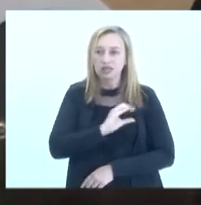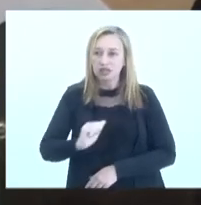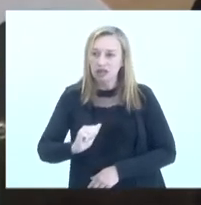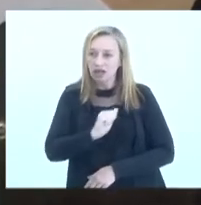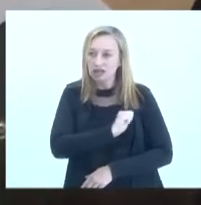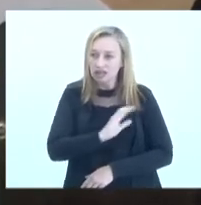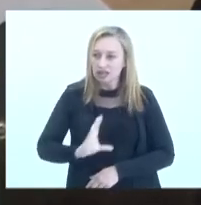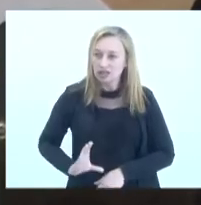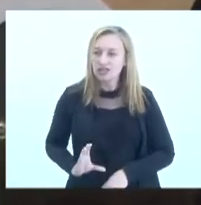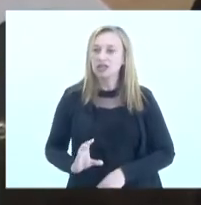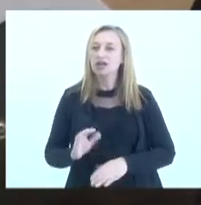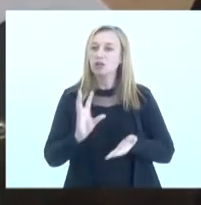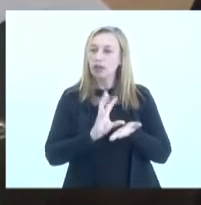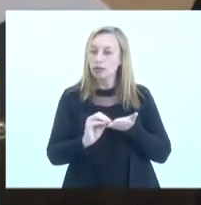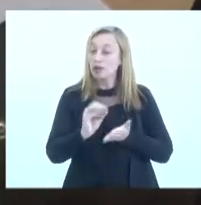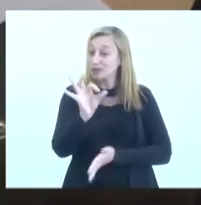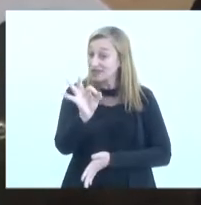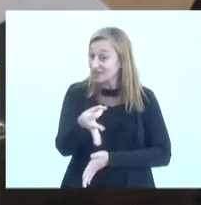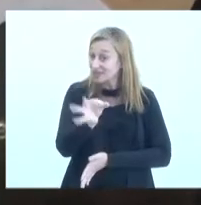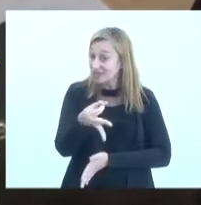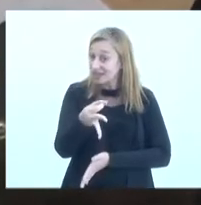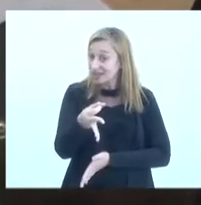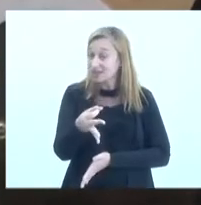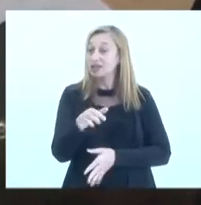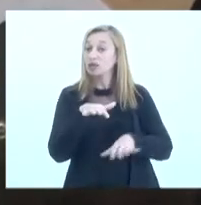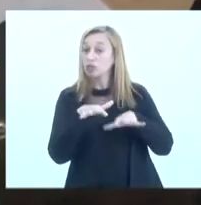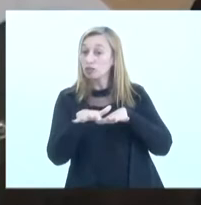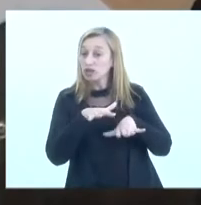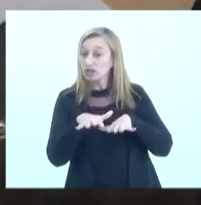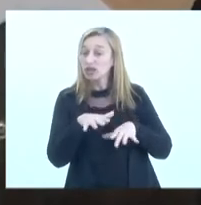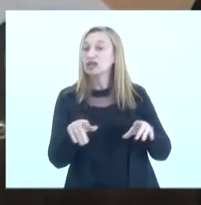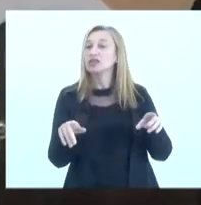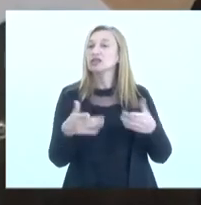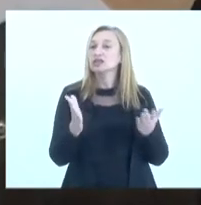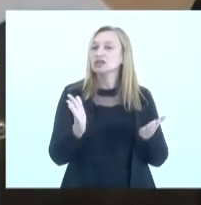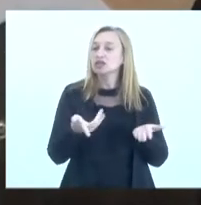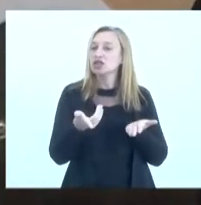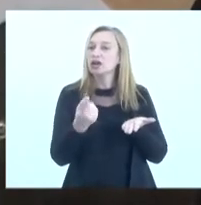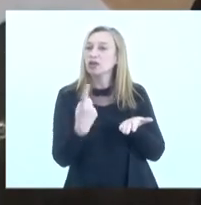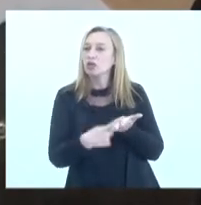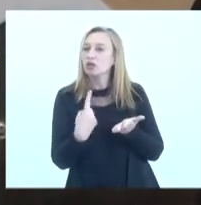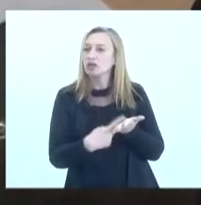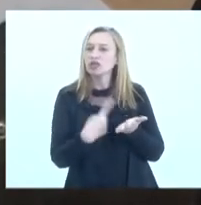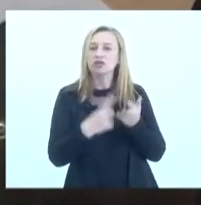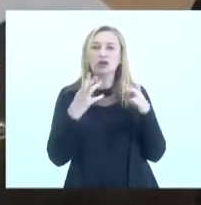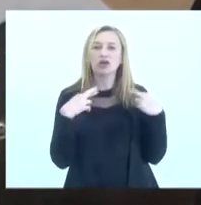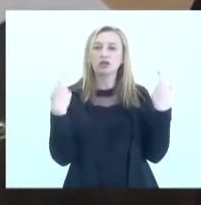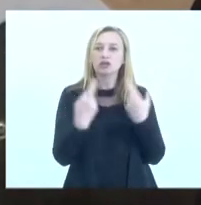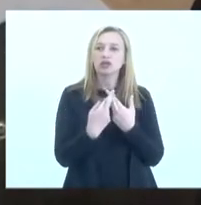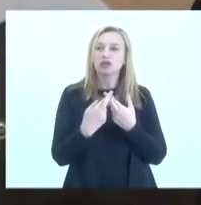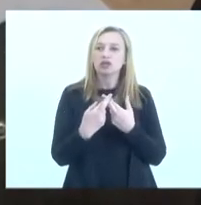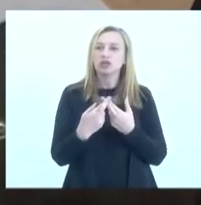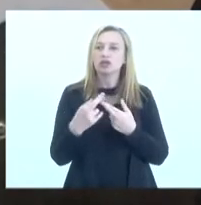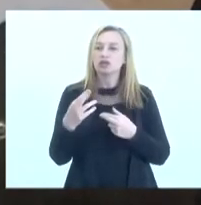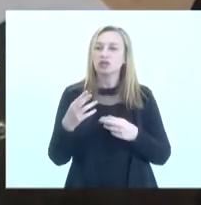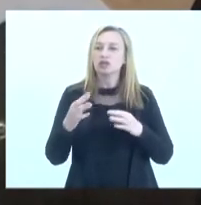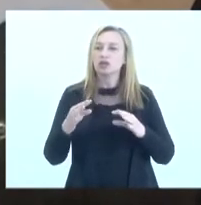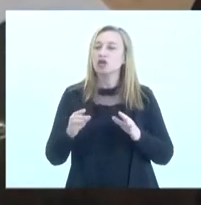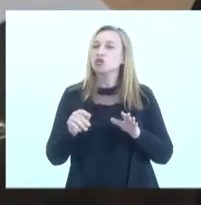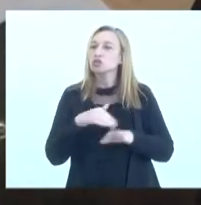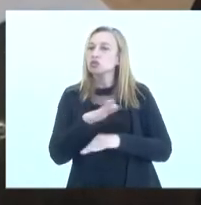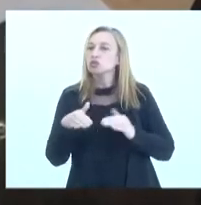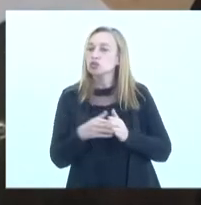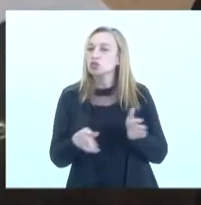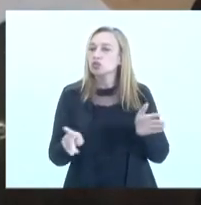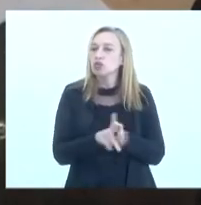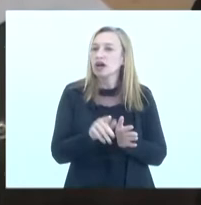uma pauta específica da mobilidade. Estamos agendando uma reunião para colocar todos os projetos da